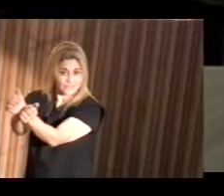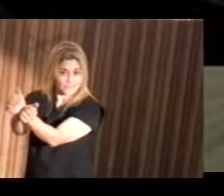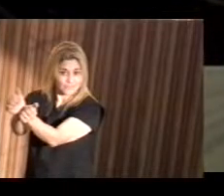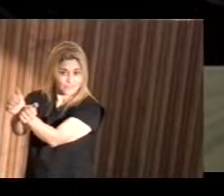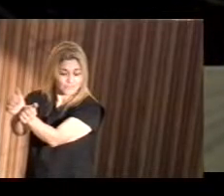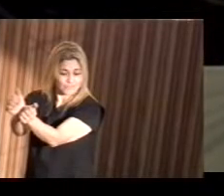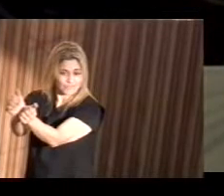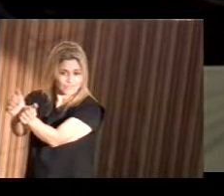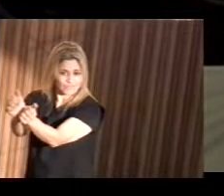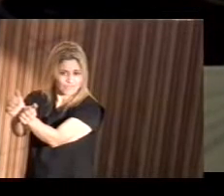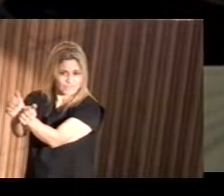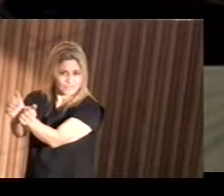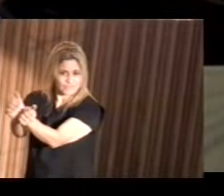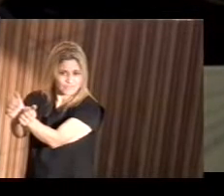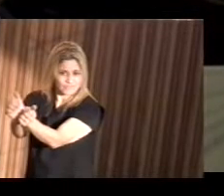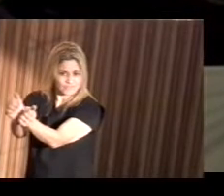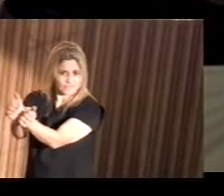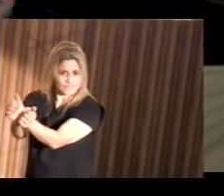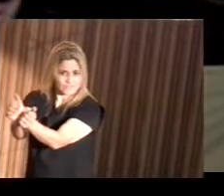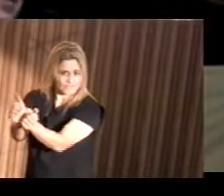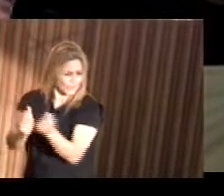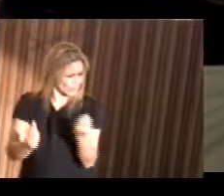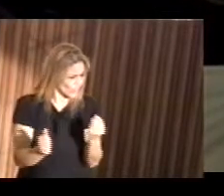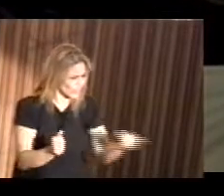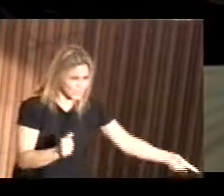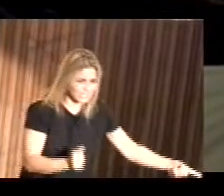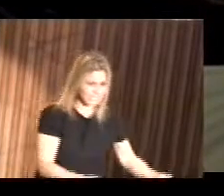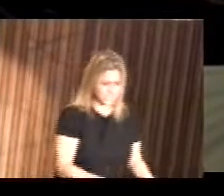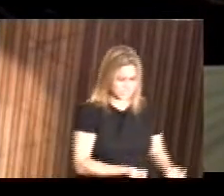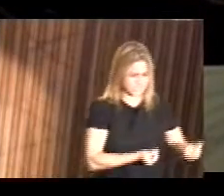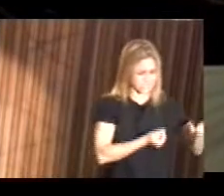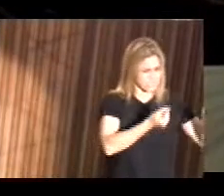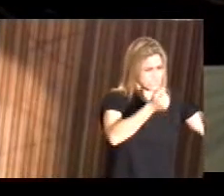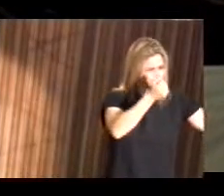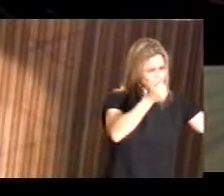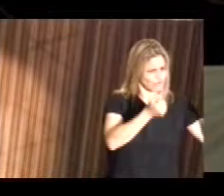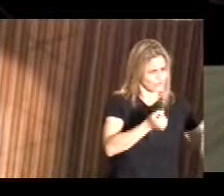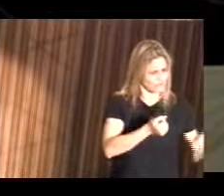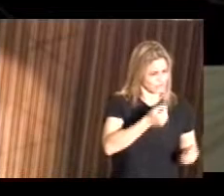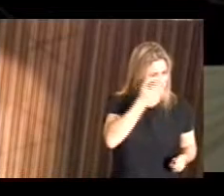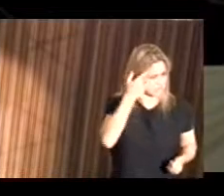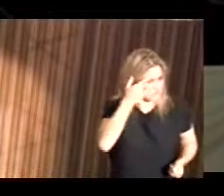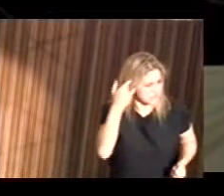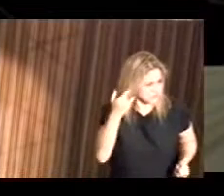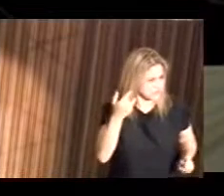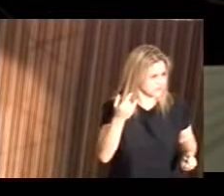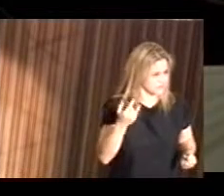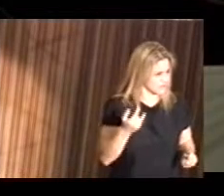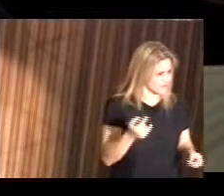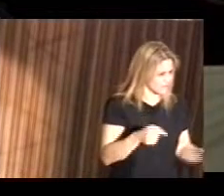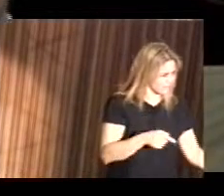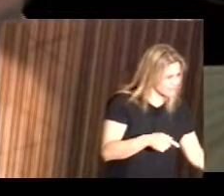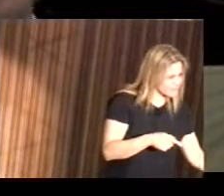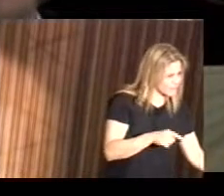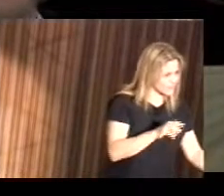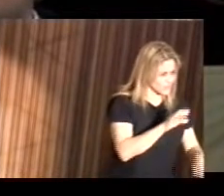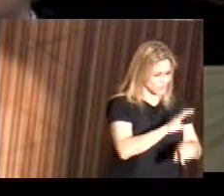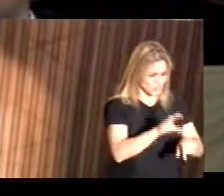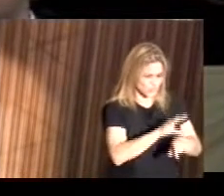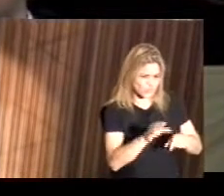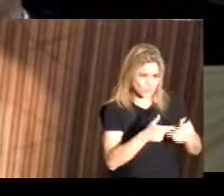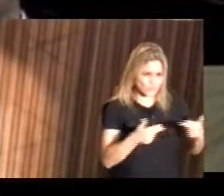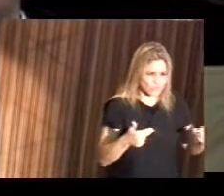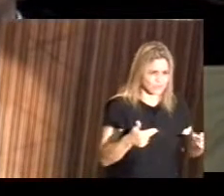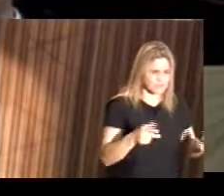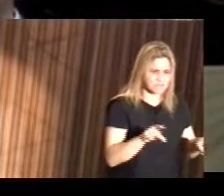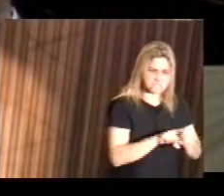Entendeu? O cara que estava desesperado por grana, por influência, por cultura,